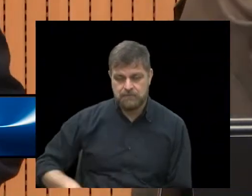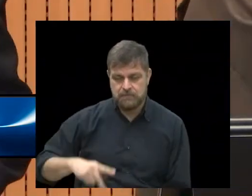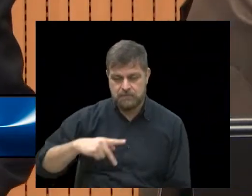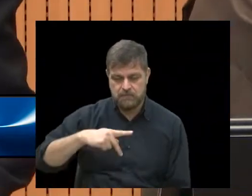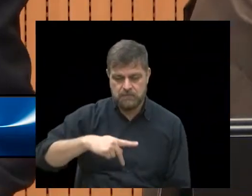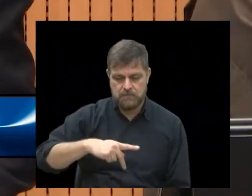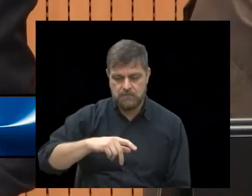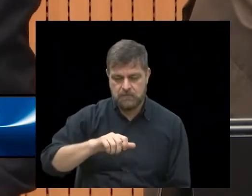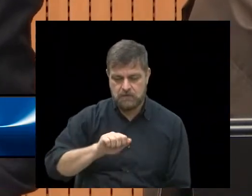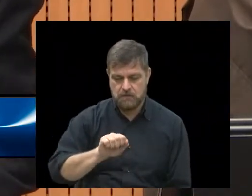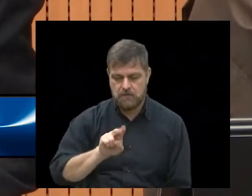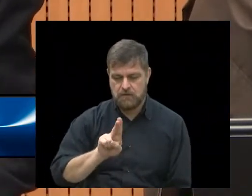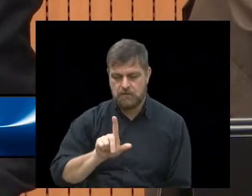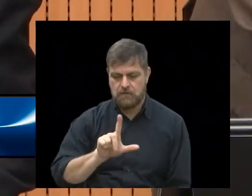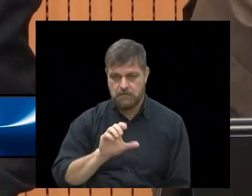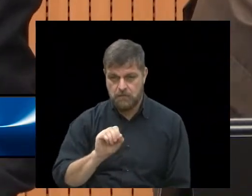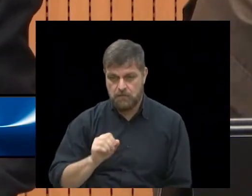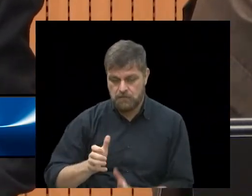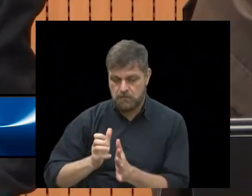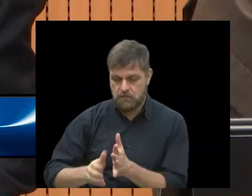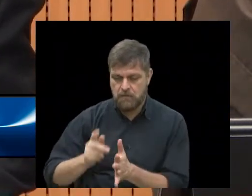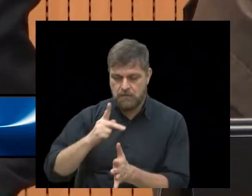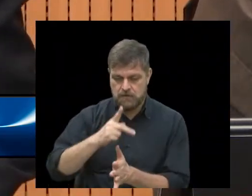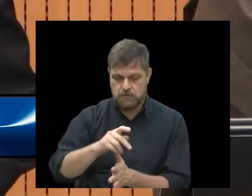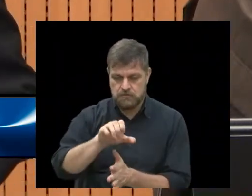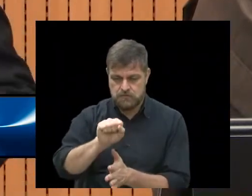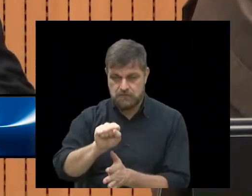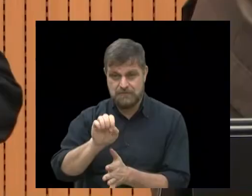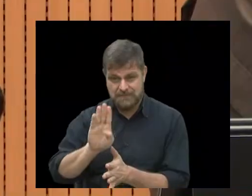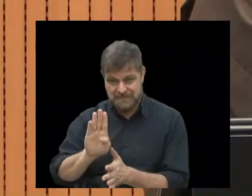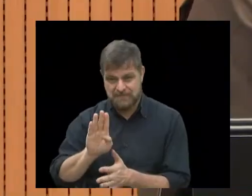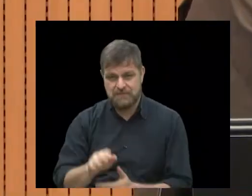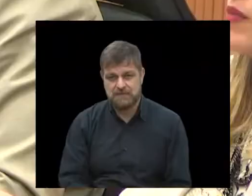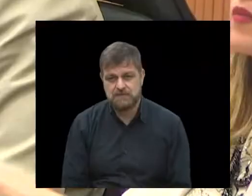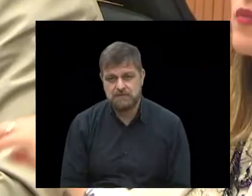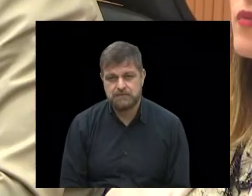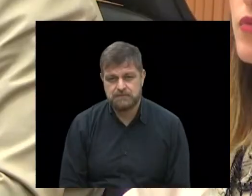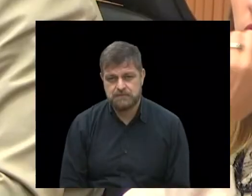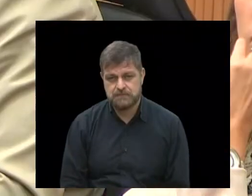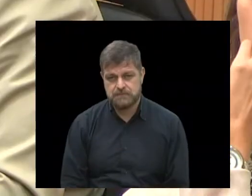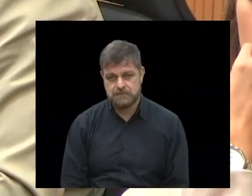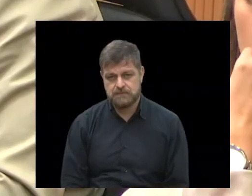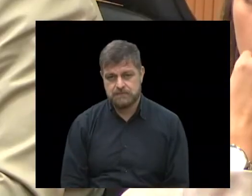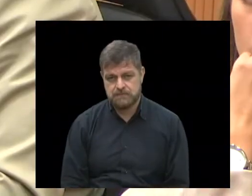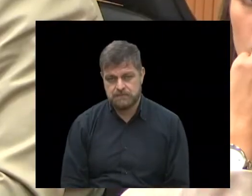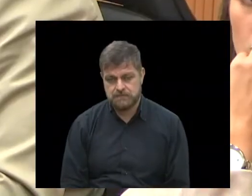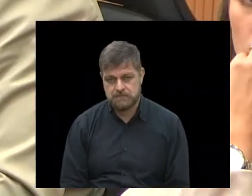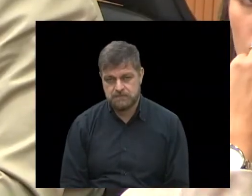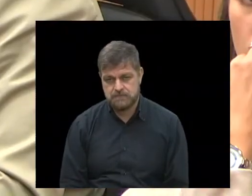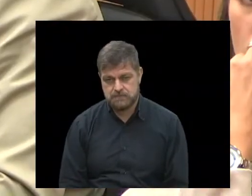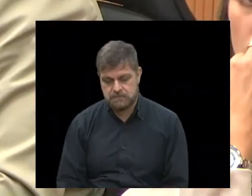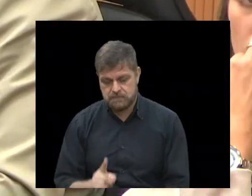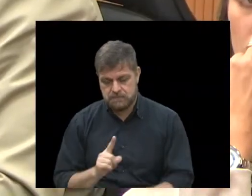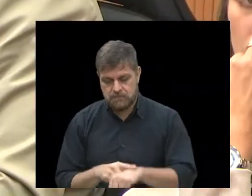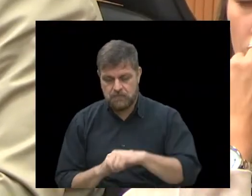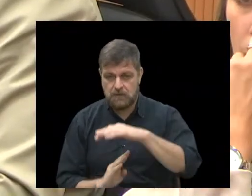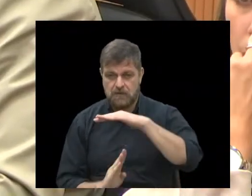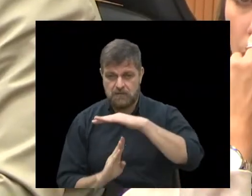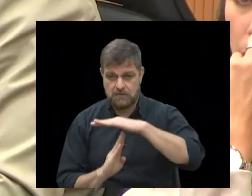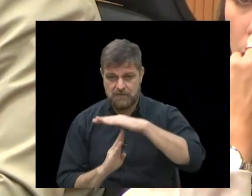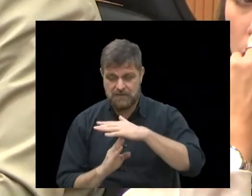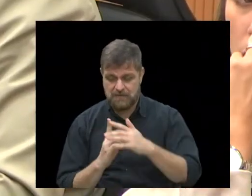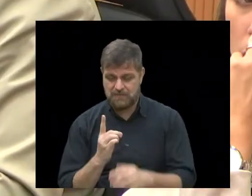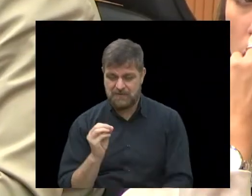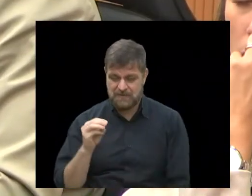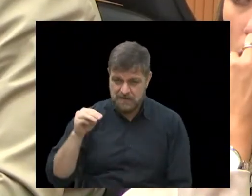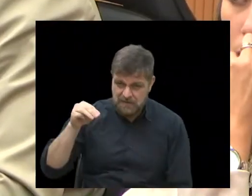Paulo Galtério, do Partido Socialista Brasileiro. Vereador Dr. Paulo Galtério, do PSB, Vossa Excelência tem